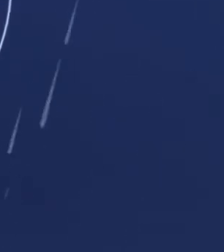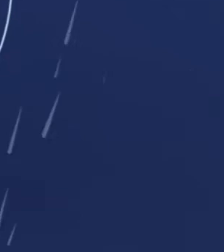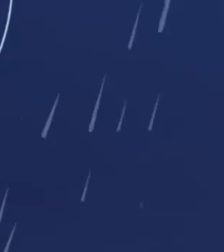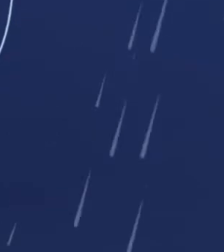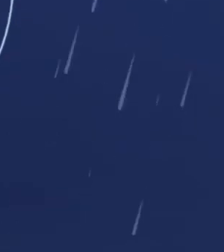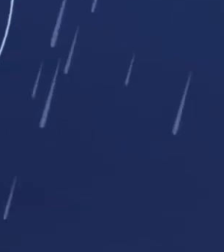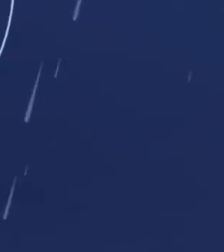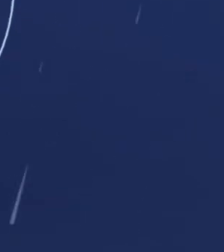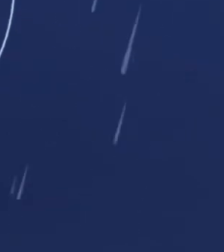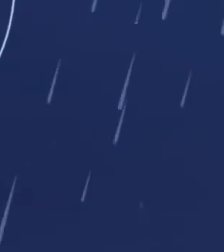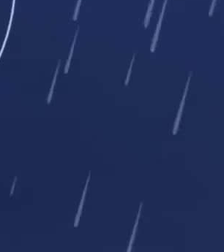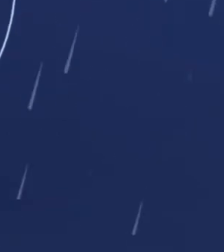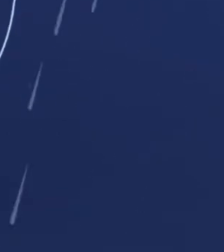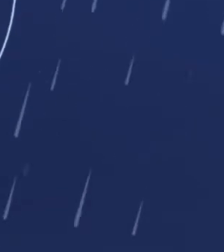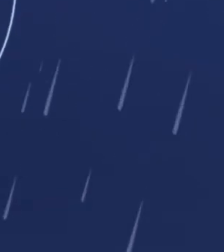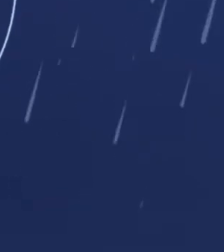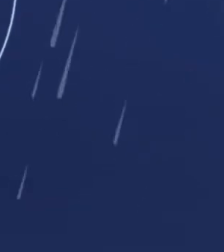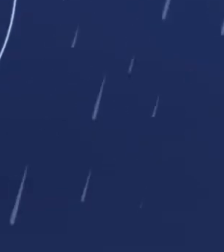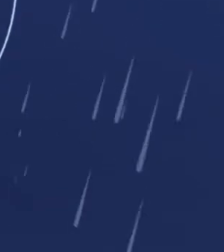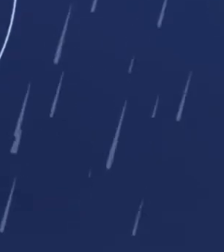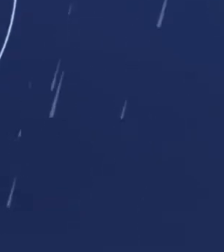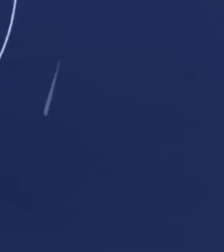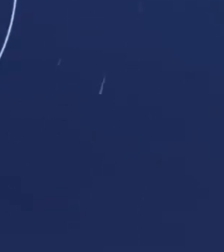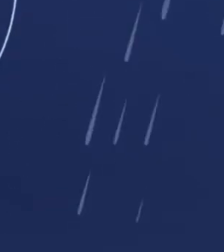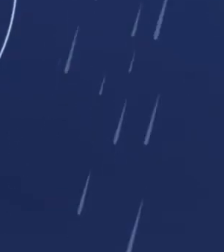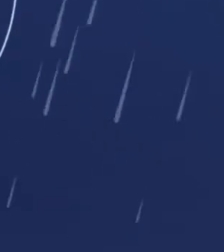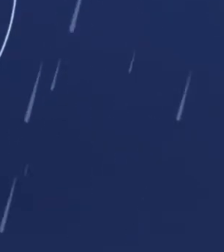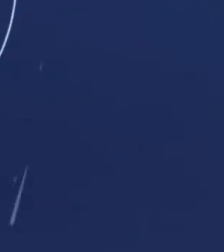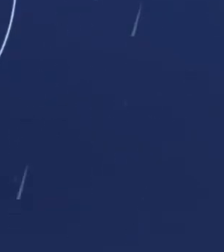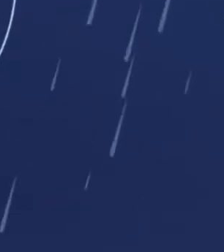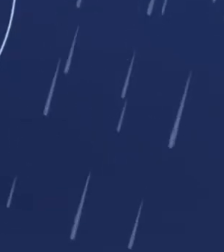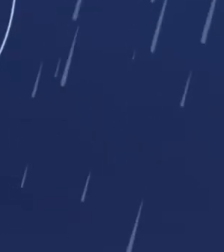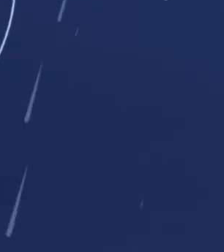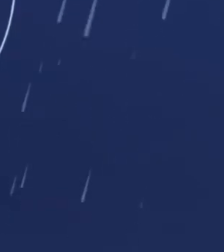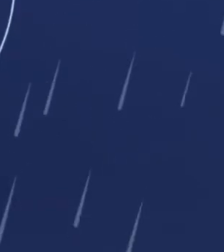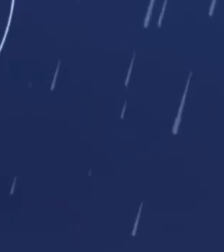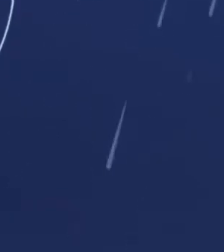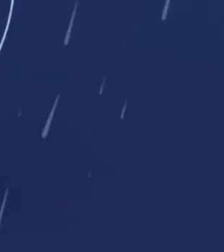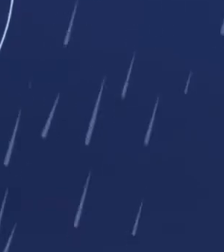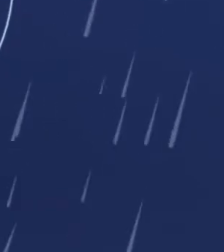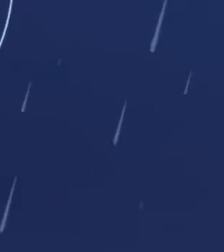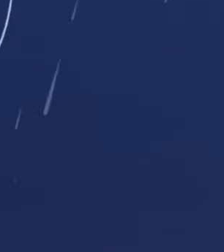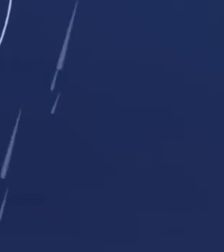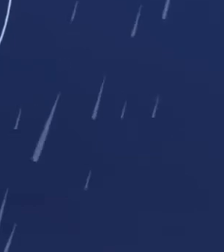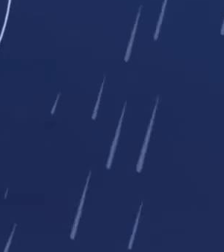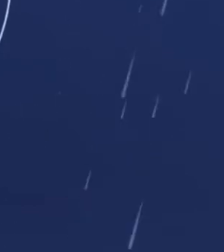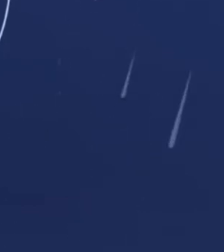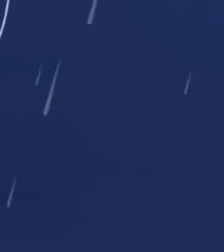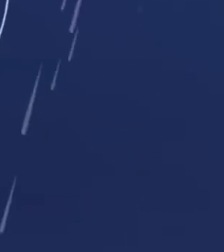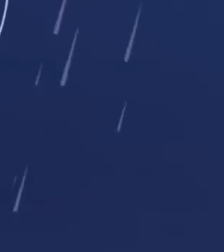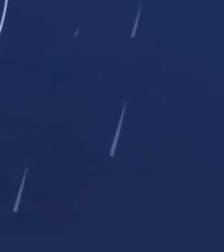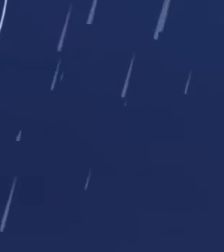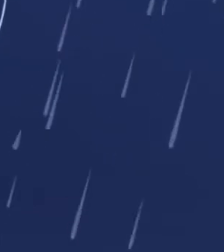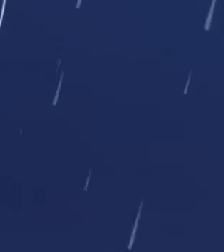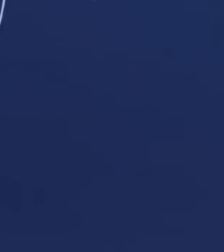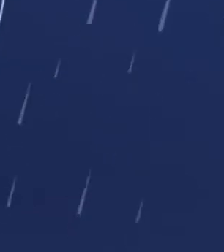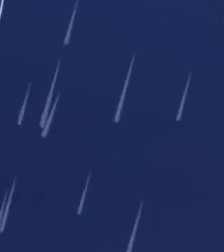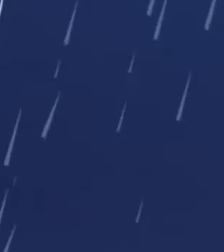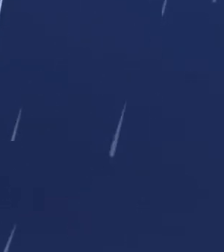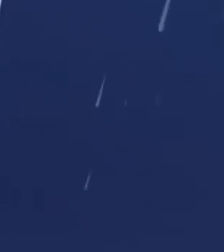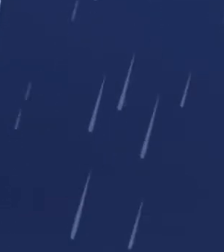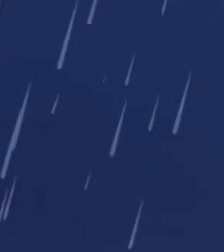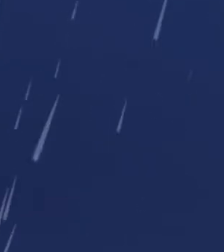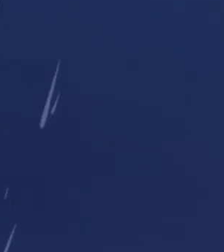A sexta-feira em Uberlândia vai ser quente e deve chover, máxima de 28 e mínima de 20 graus. Em Patos